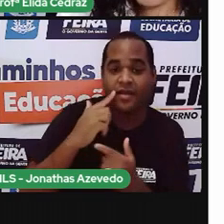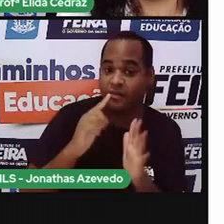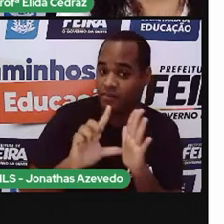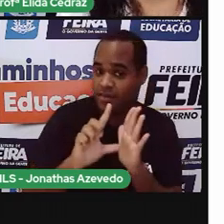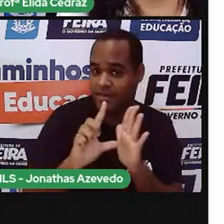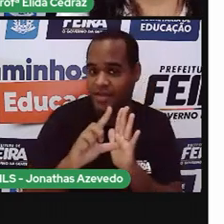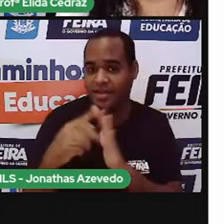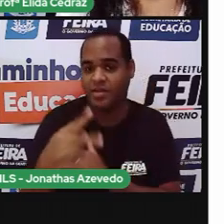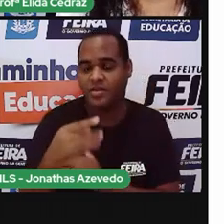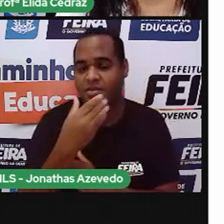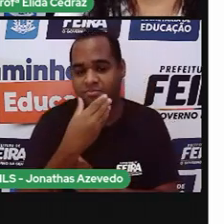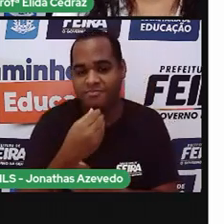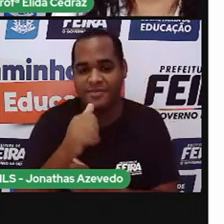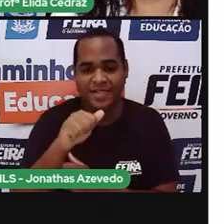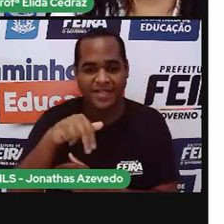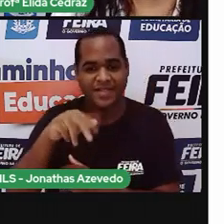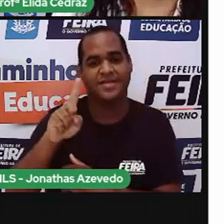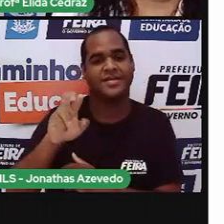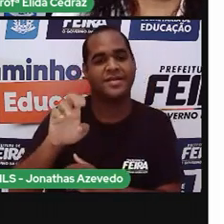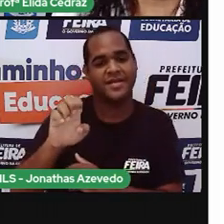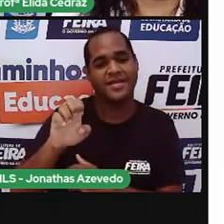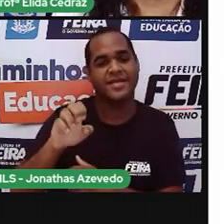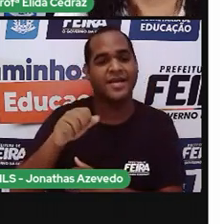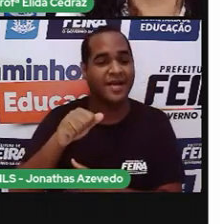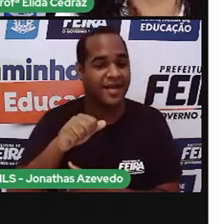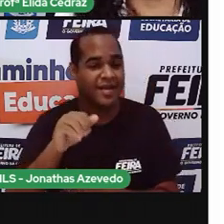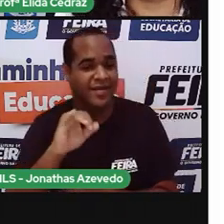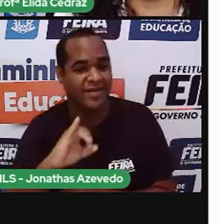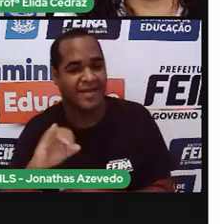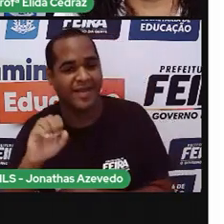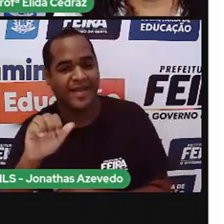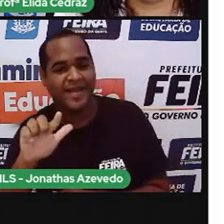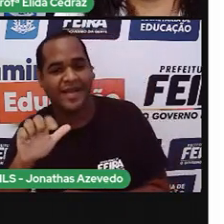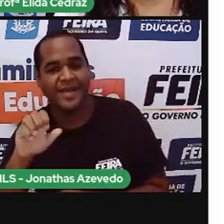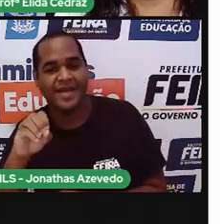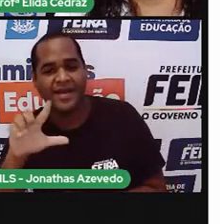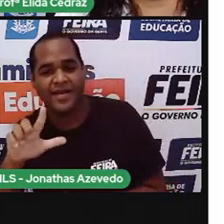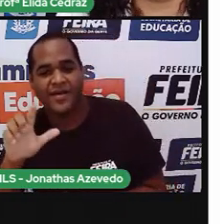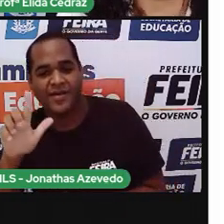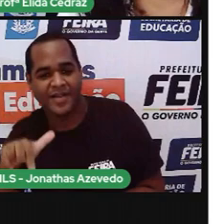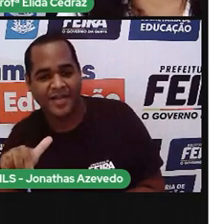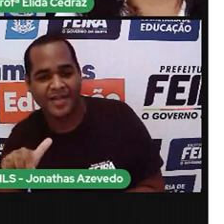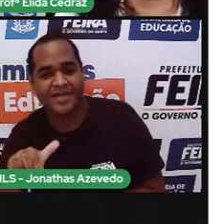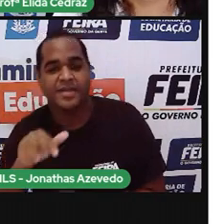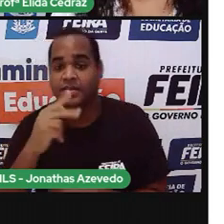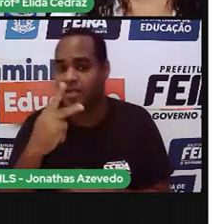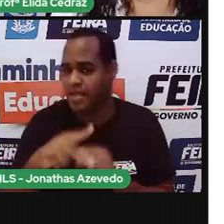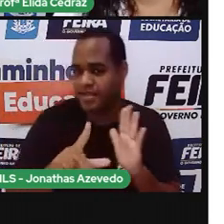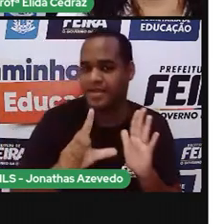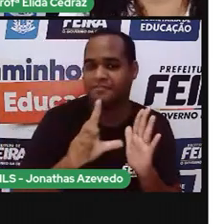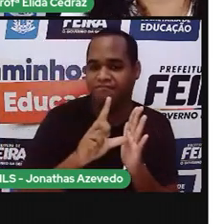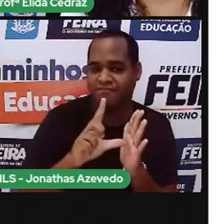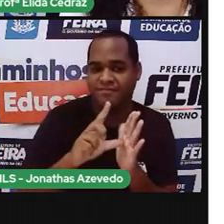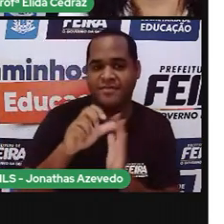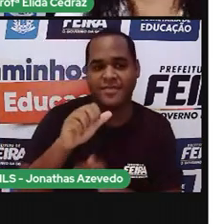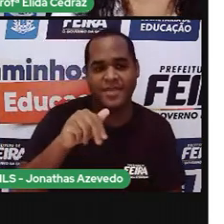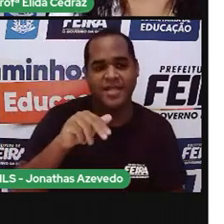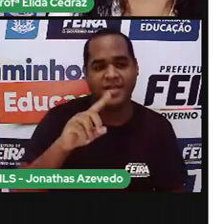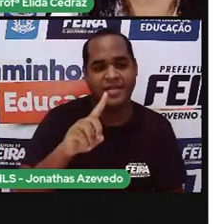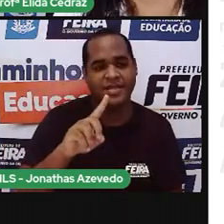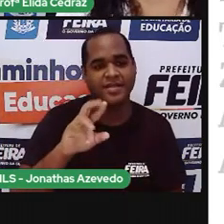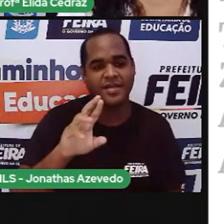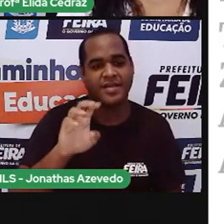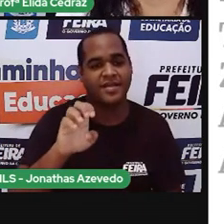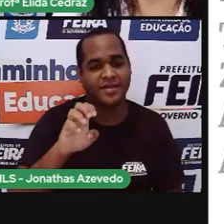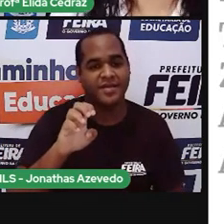olé, ai olé. Foi na loja do Mestre André, ai olé, ai olé. Foi na loja do